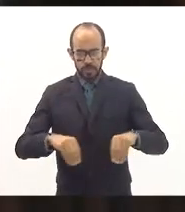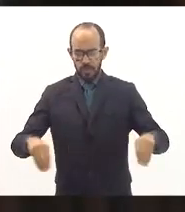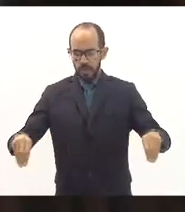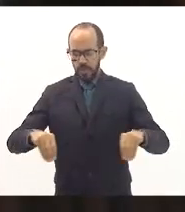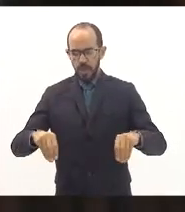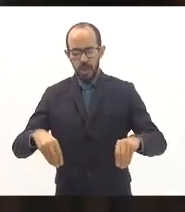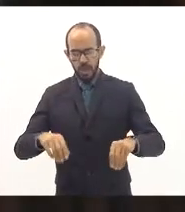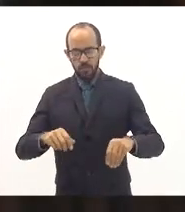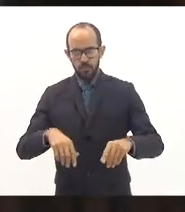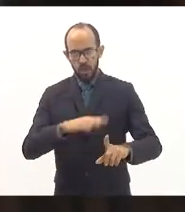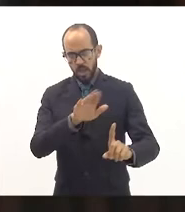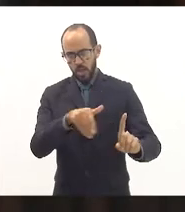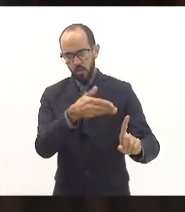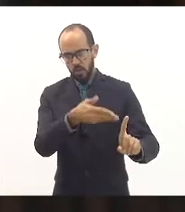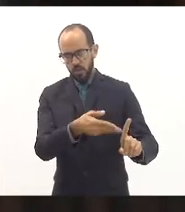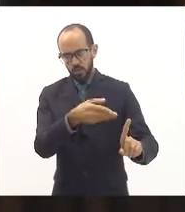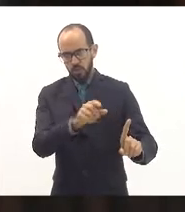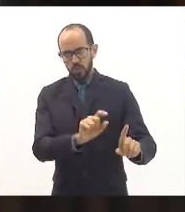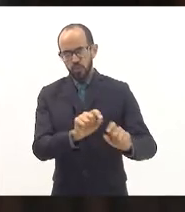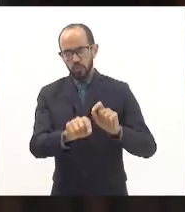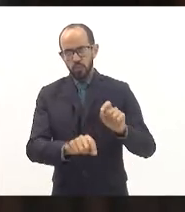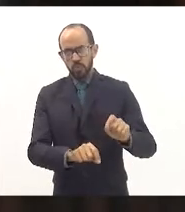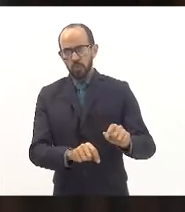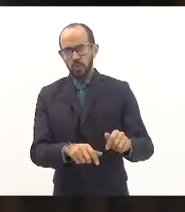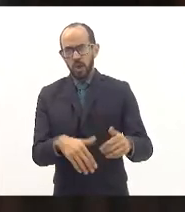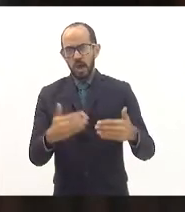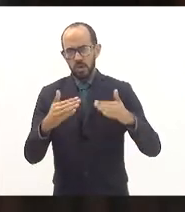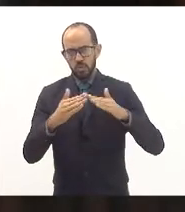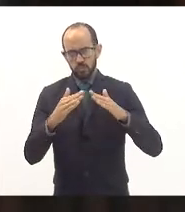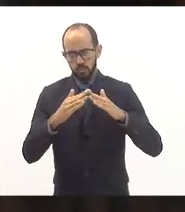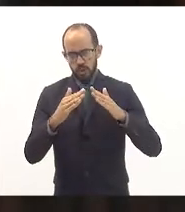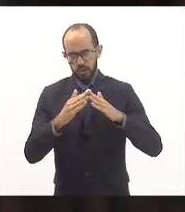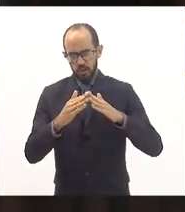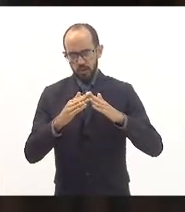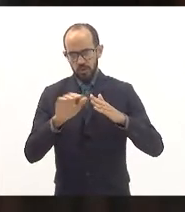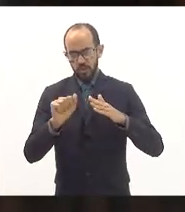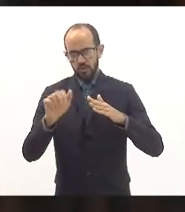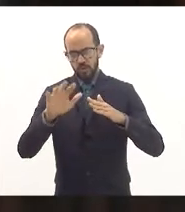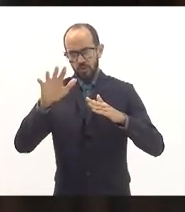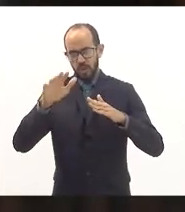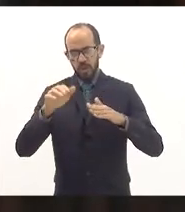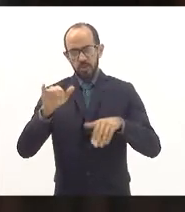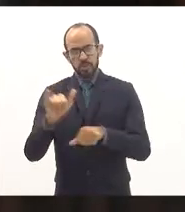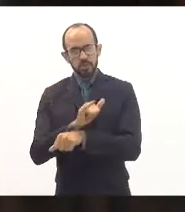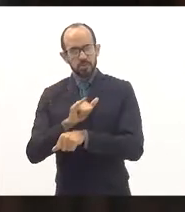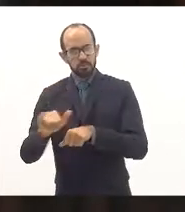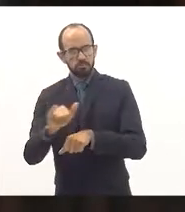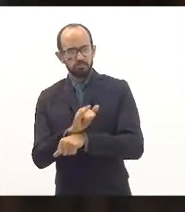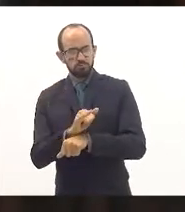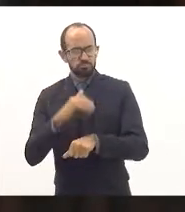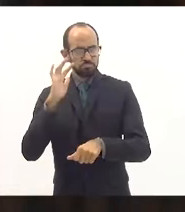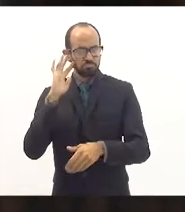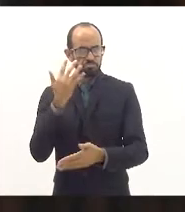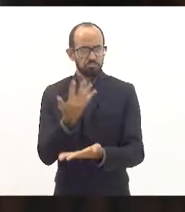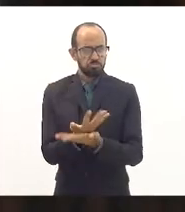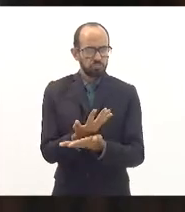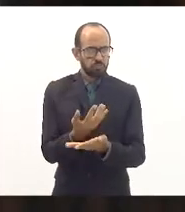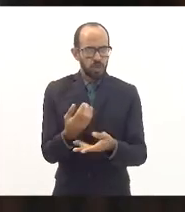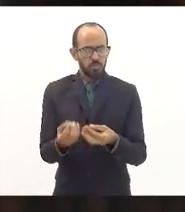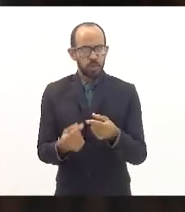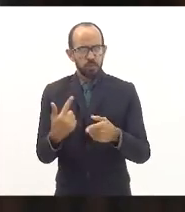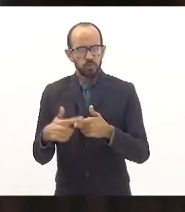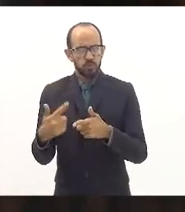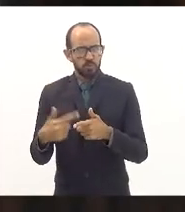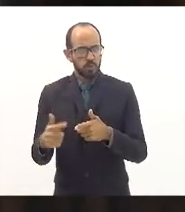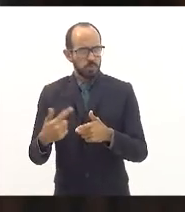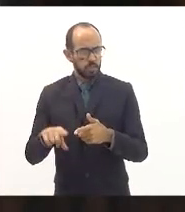básica proporcionada, coube aos habitantes das favelas encontrar soluções para os problemas relacionados ao